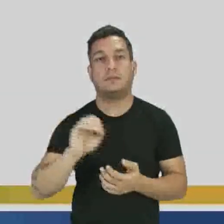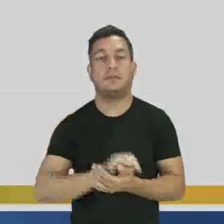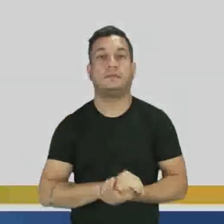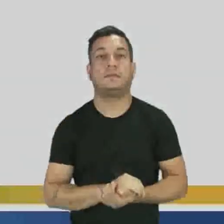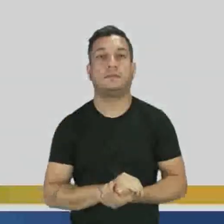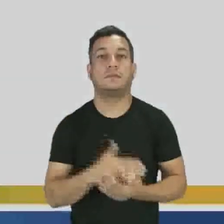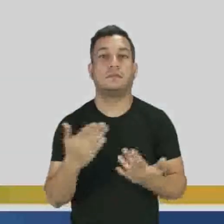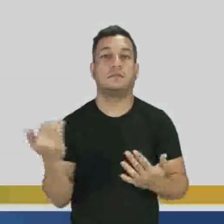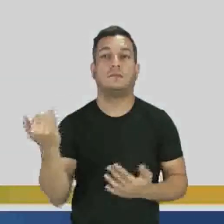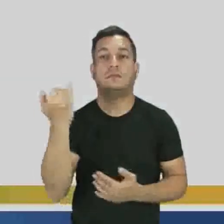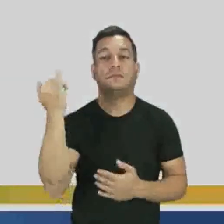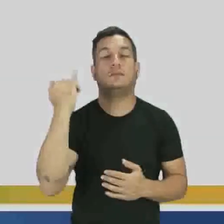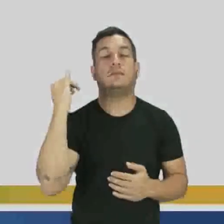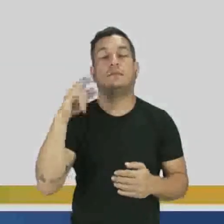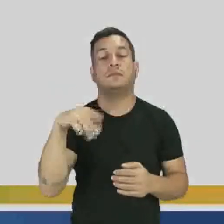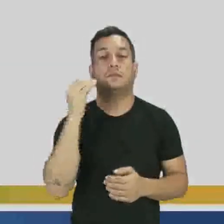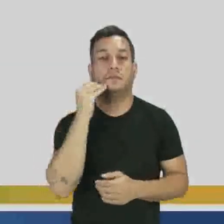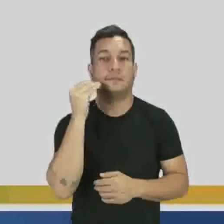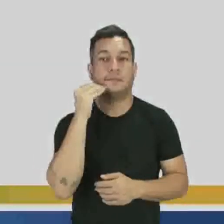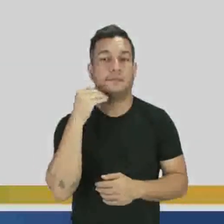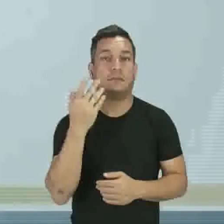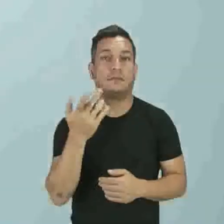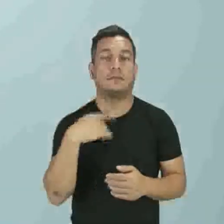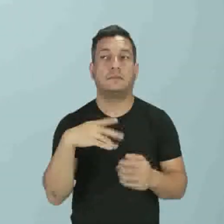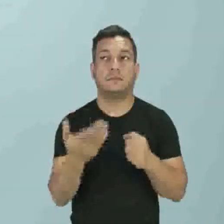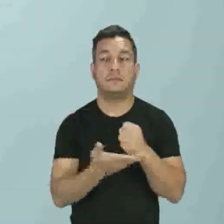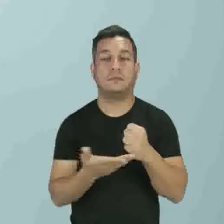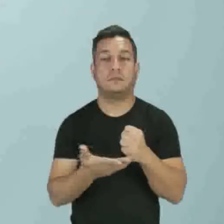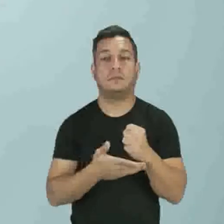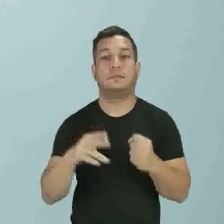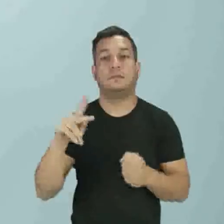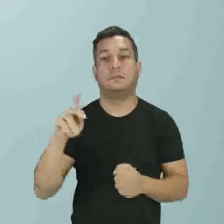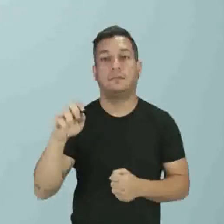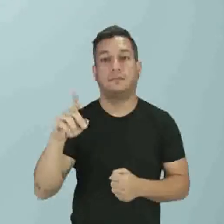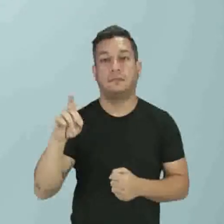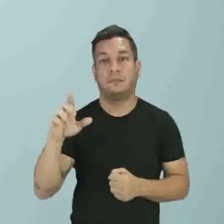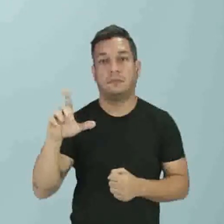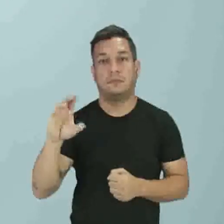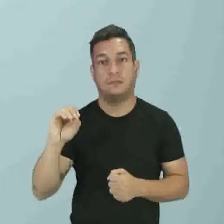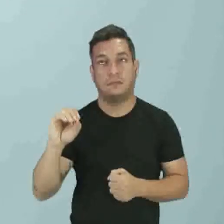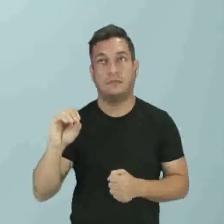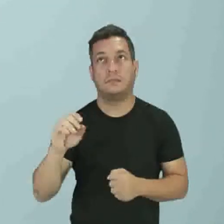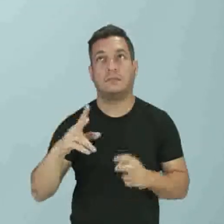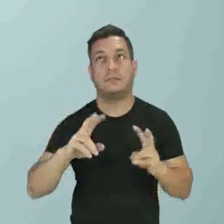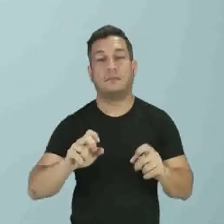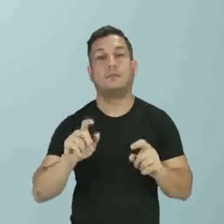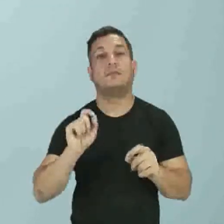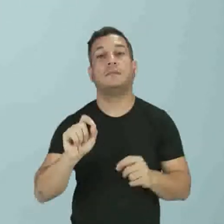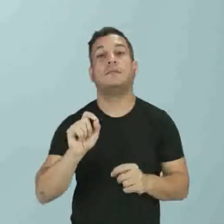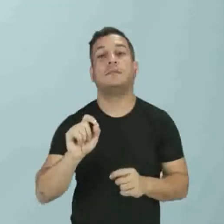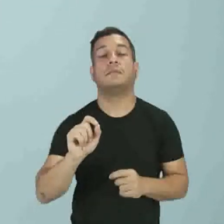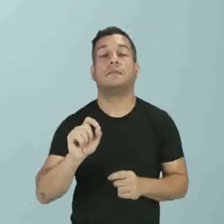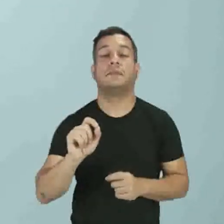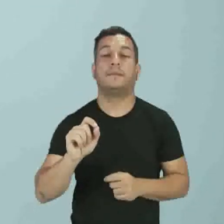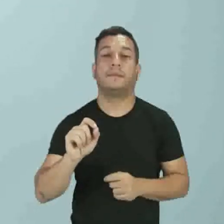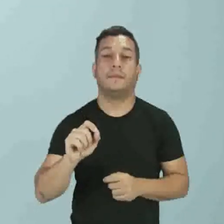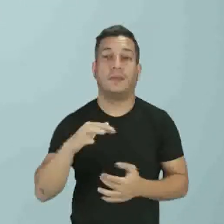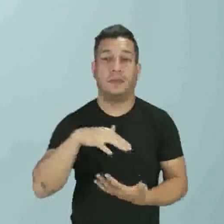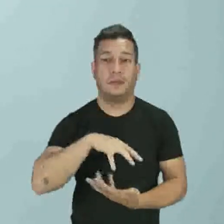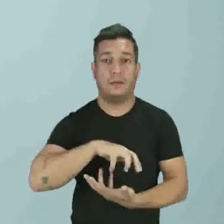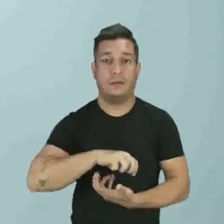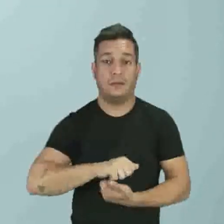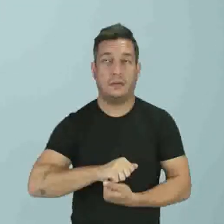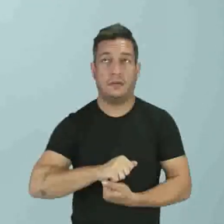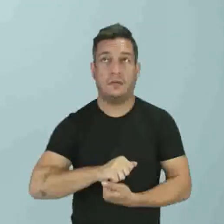qual foi a importância desse aparato experimental? Através do pêndulo de Foucault, percebeu-se o quê, pessoal? Que a